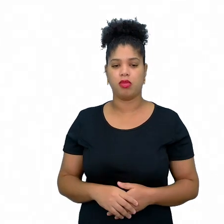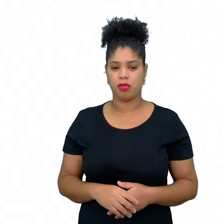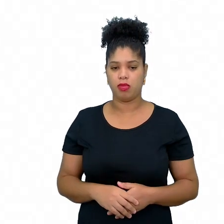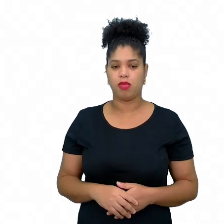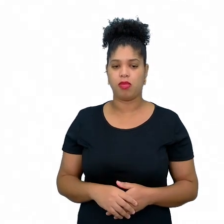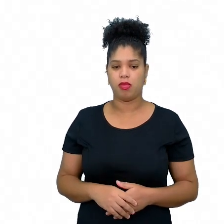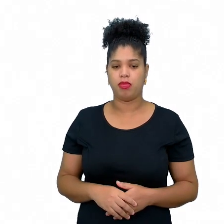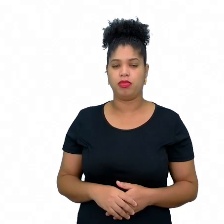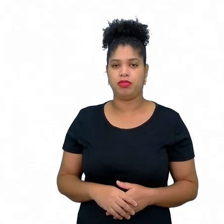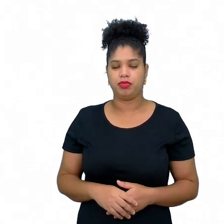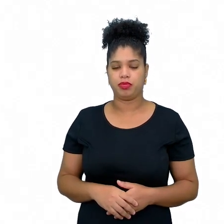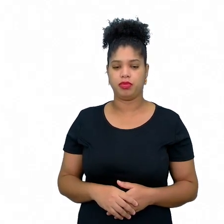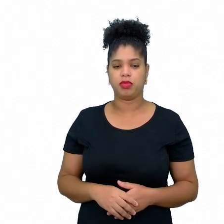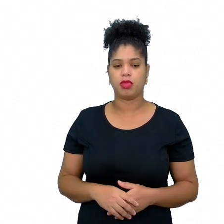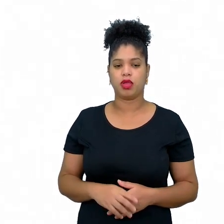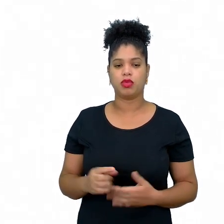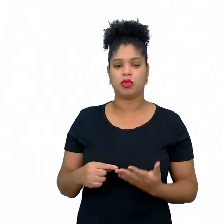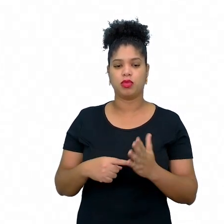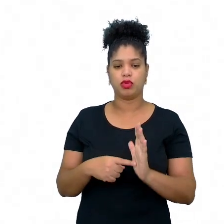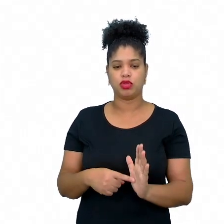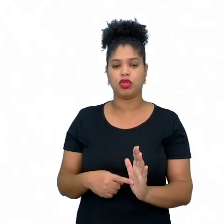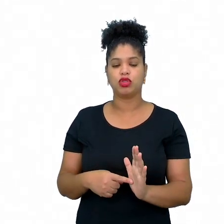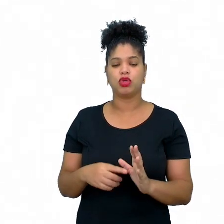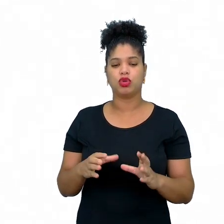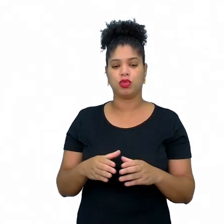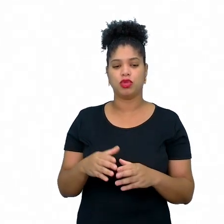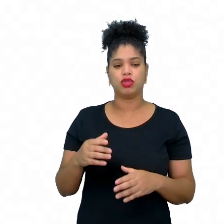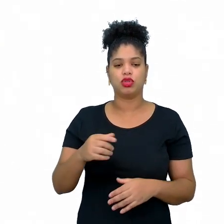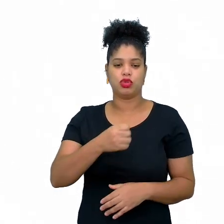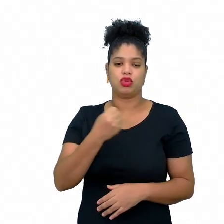quanto nós precisamos também destacar tudo isso.